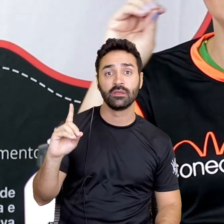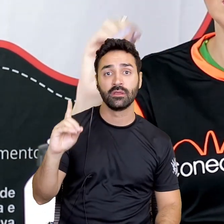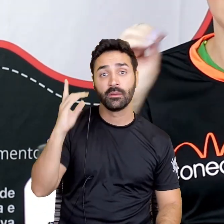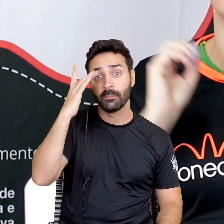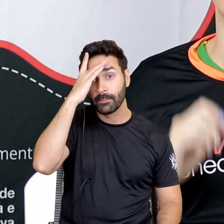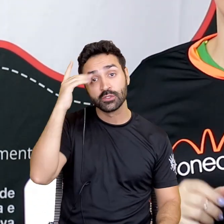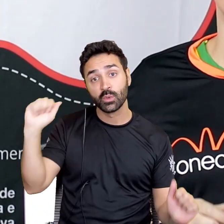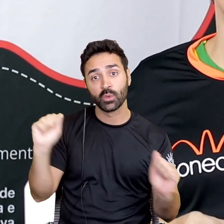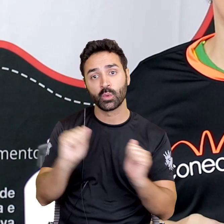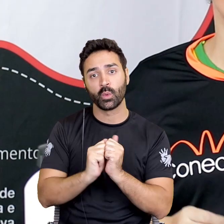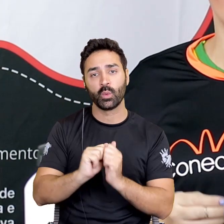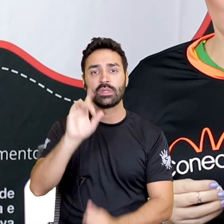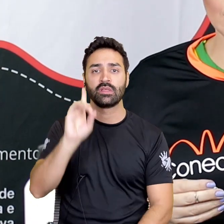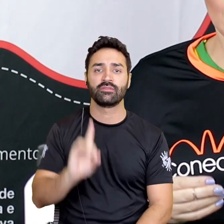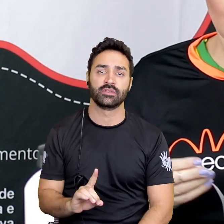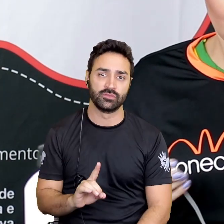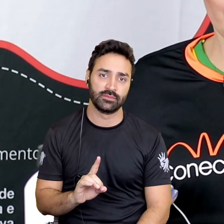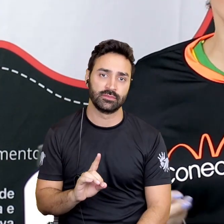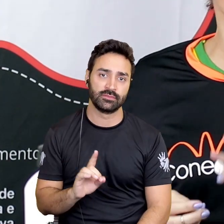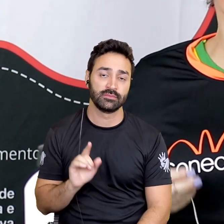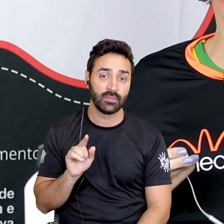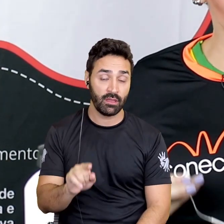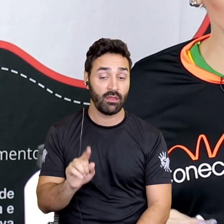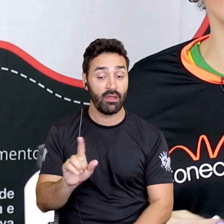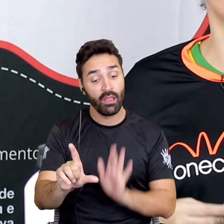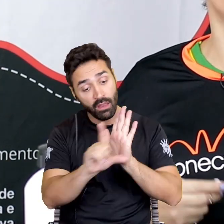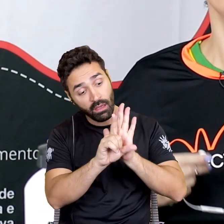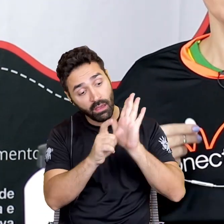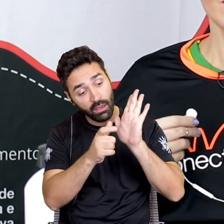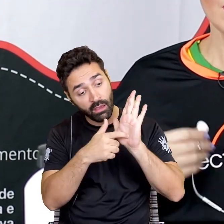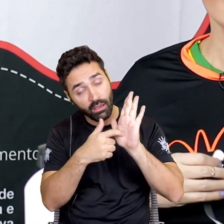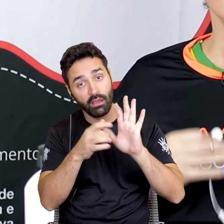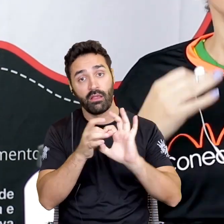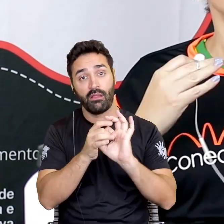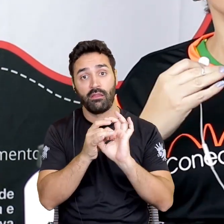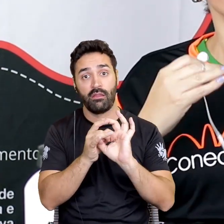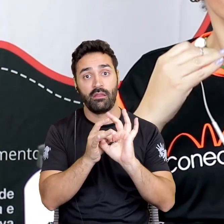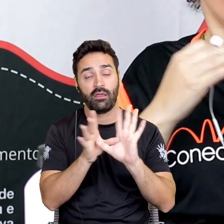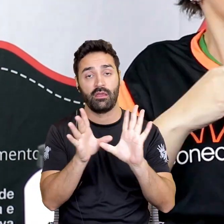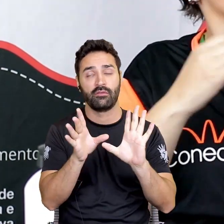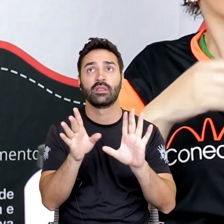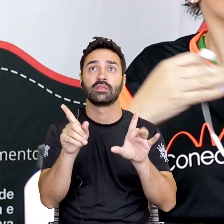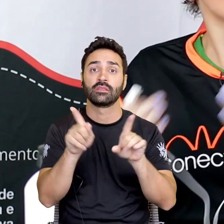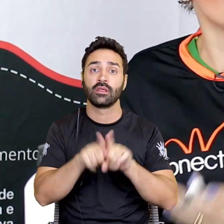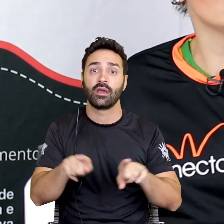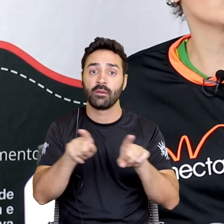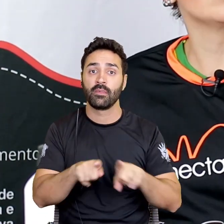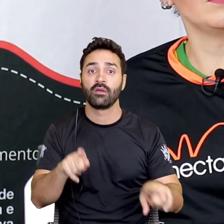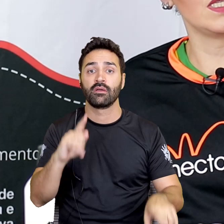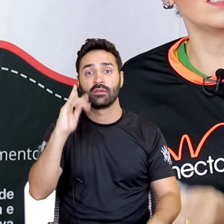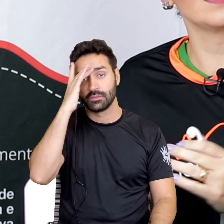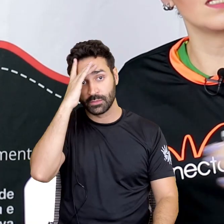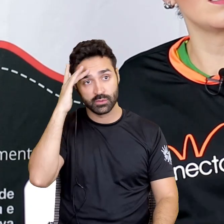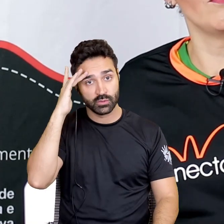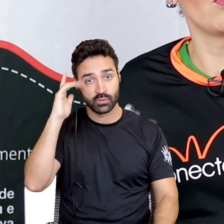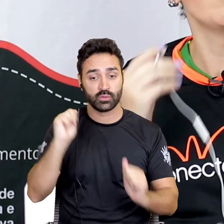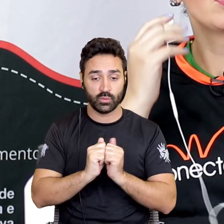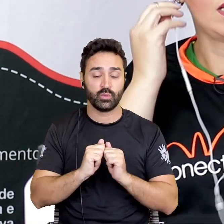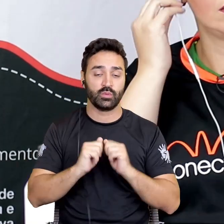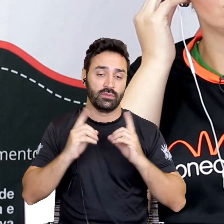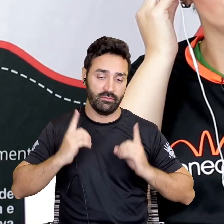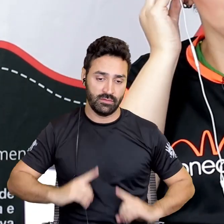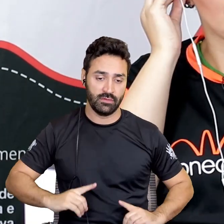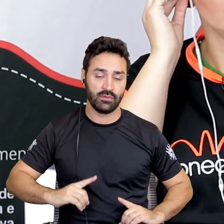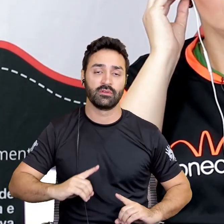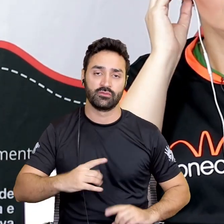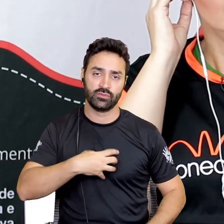com Deficiência. Tá? Então, essa é pela legislação e pelas pessoas com deficiência, essa é a forma